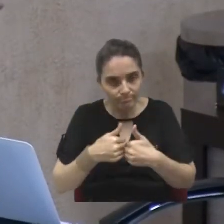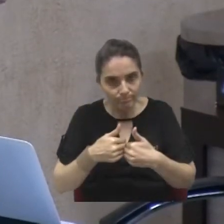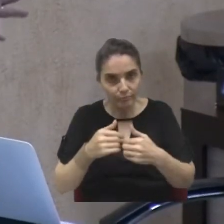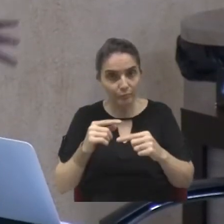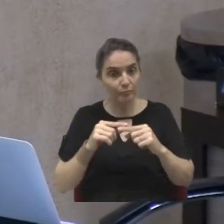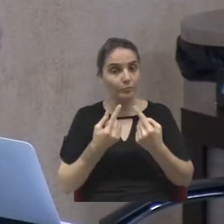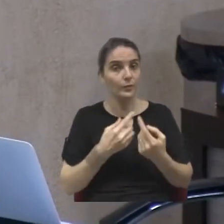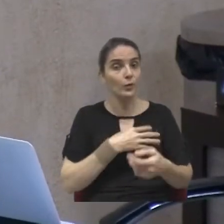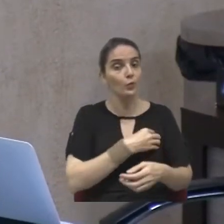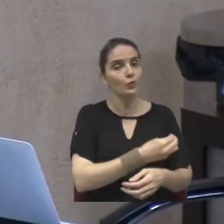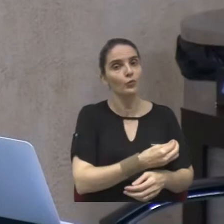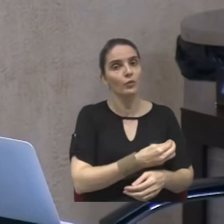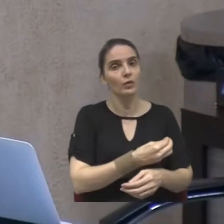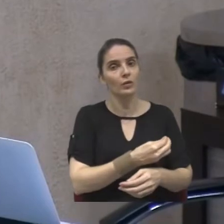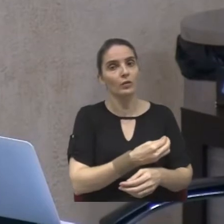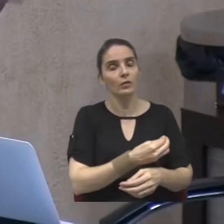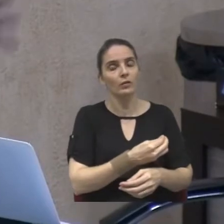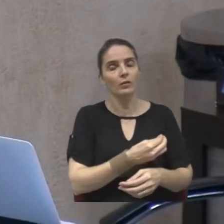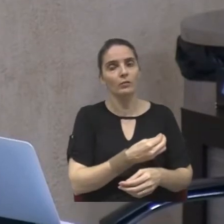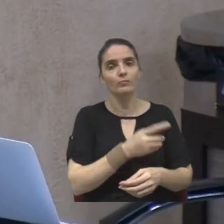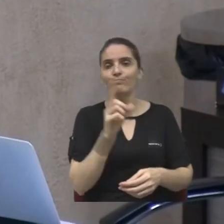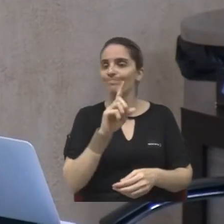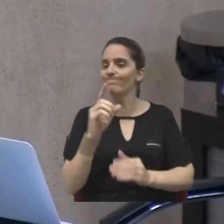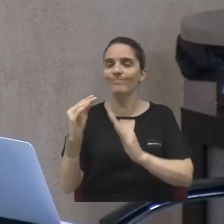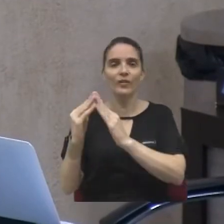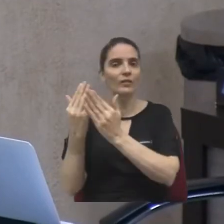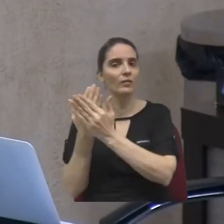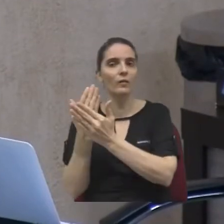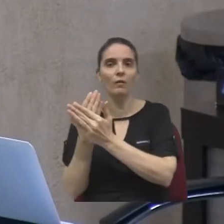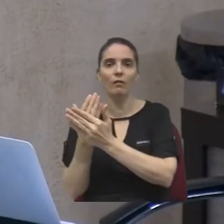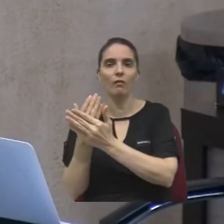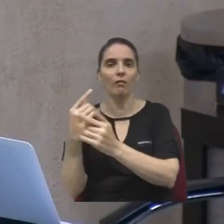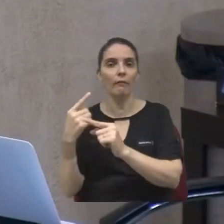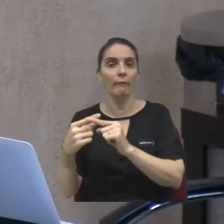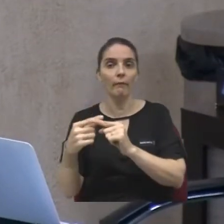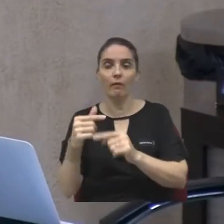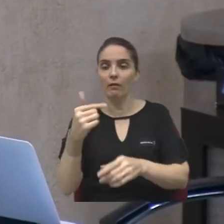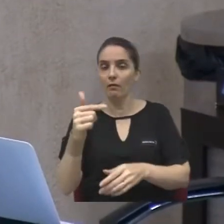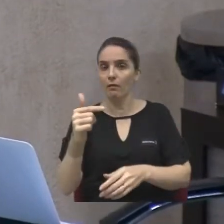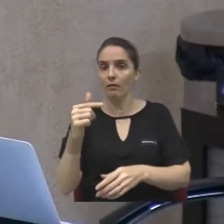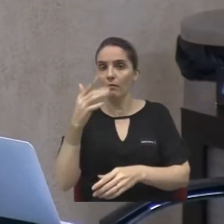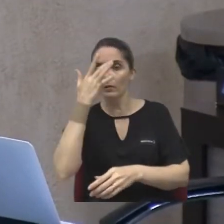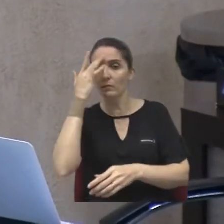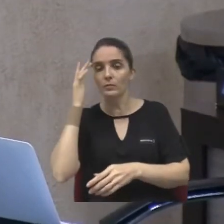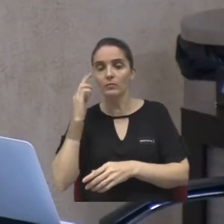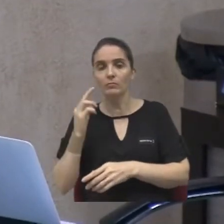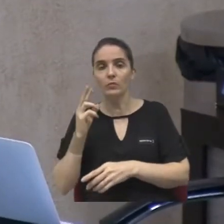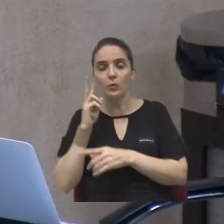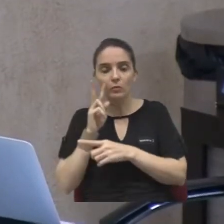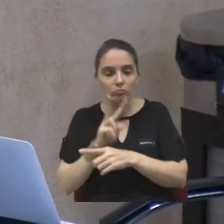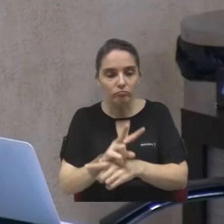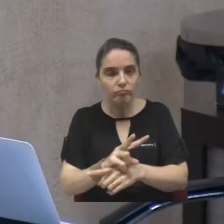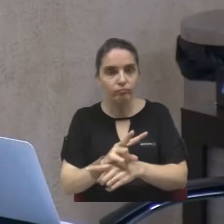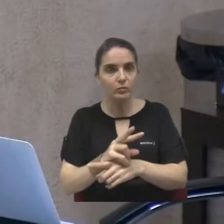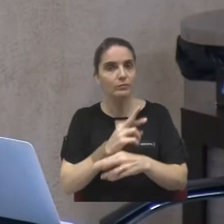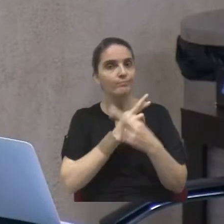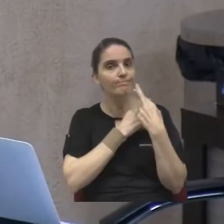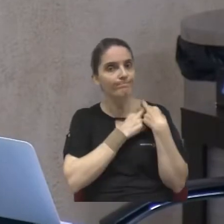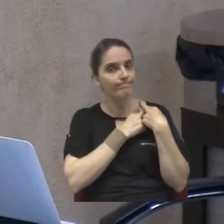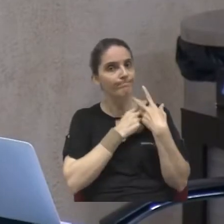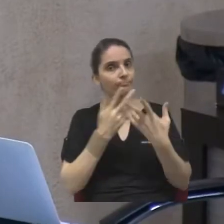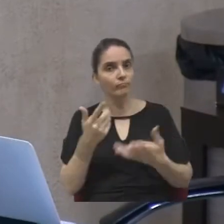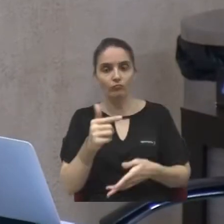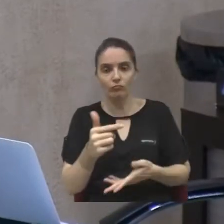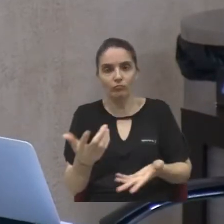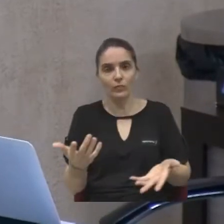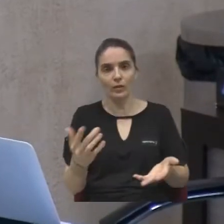grupo especializado ou que tenha um monitor especializado. Por essa razão, movimentei a Câmara por